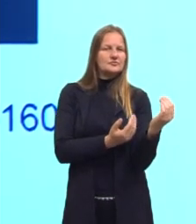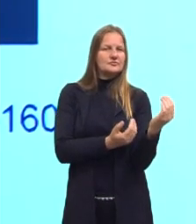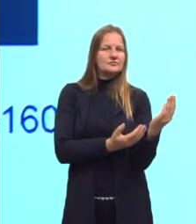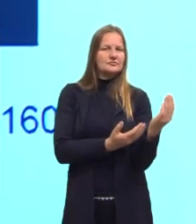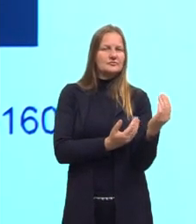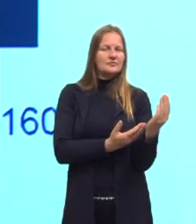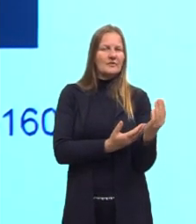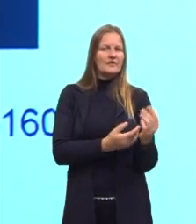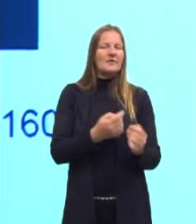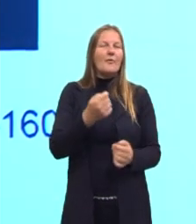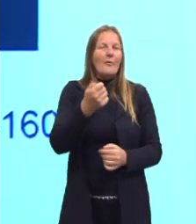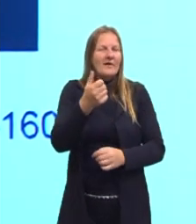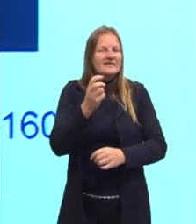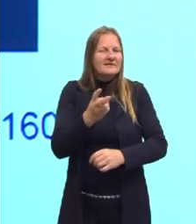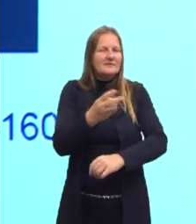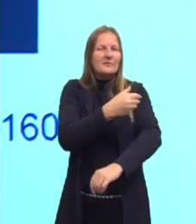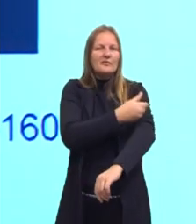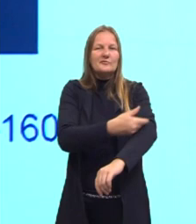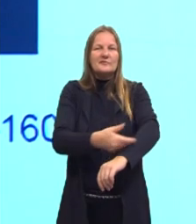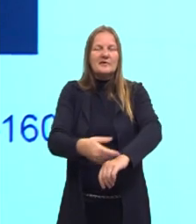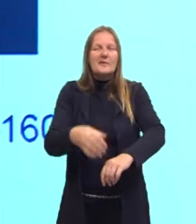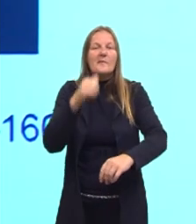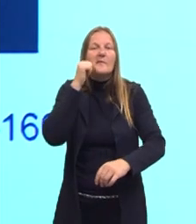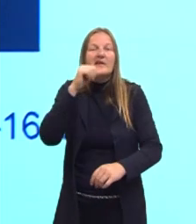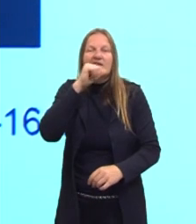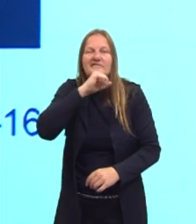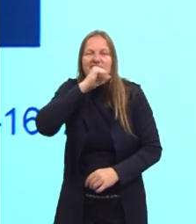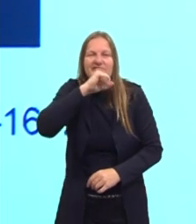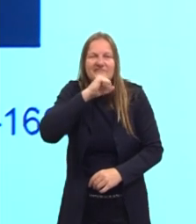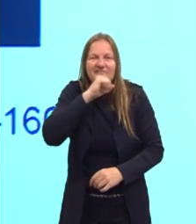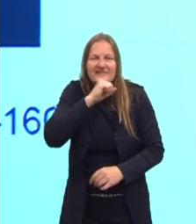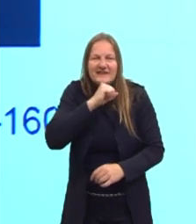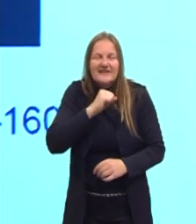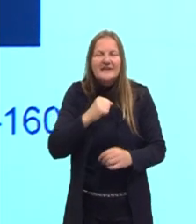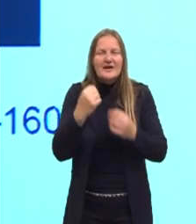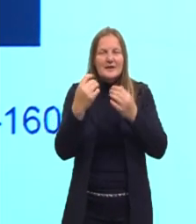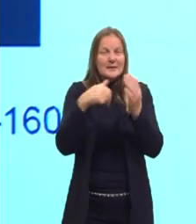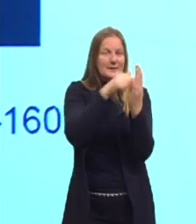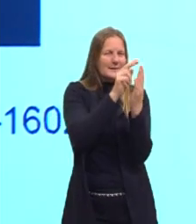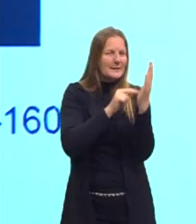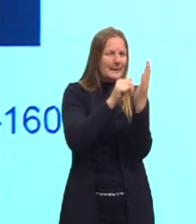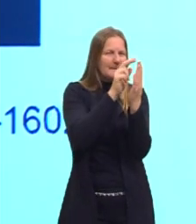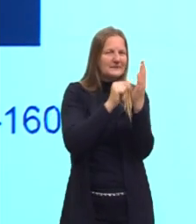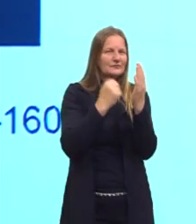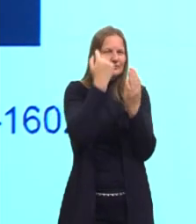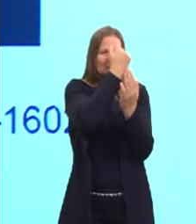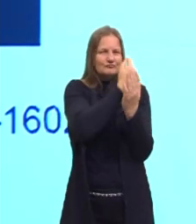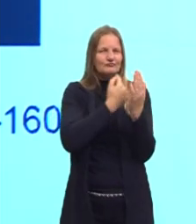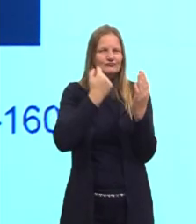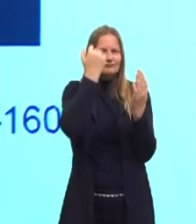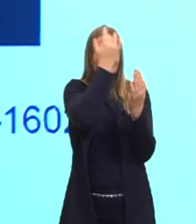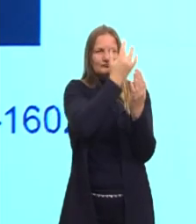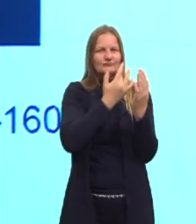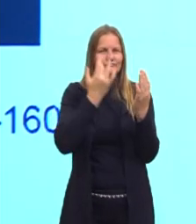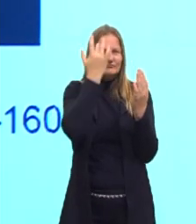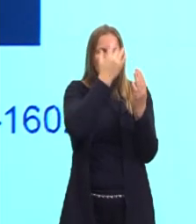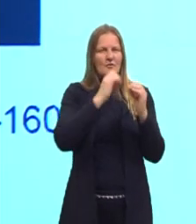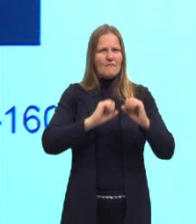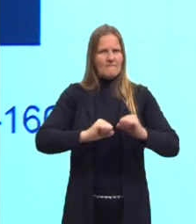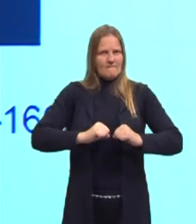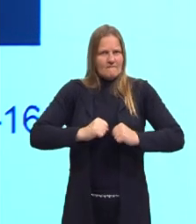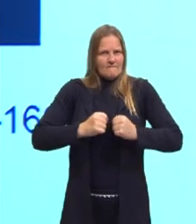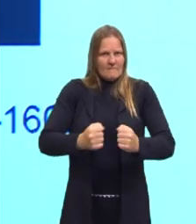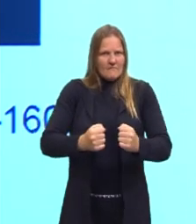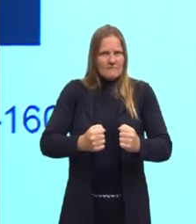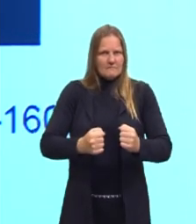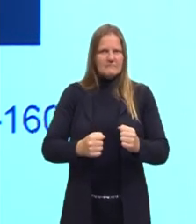né do que se costumava ser a lama a tendência era que fosse uma mulher bem mais velha aí então ajude Traz essa força